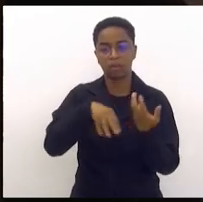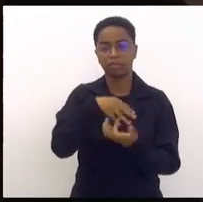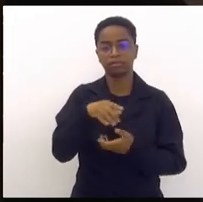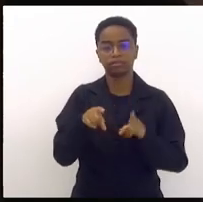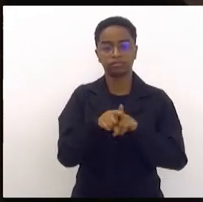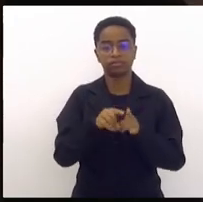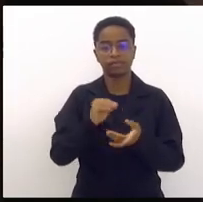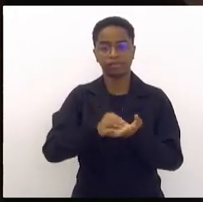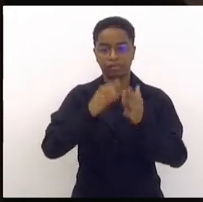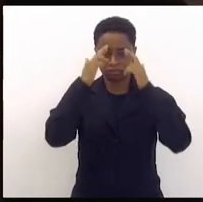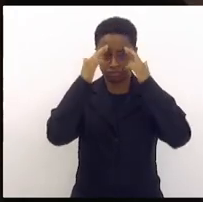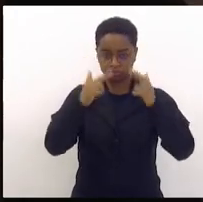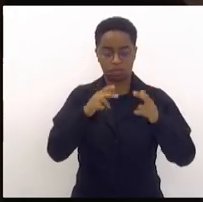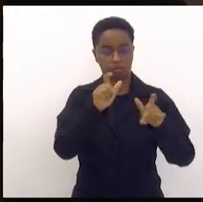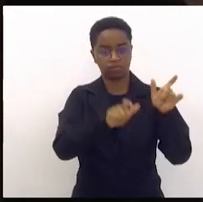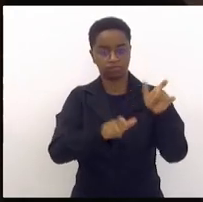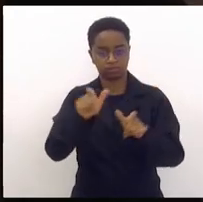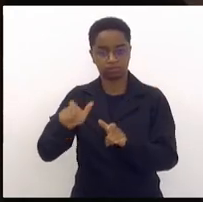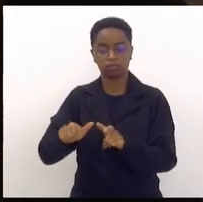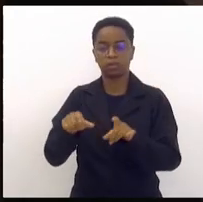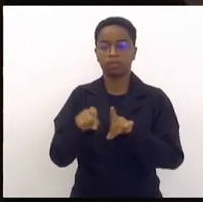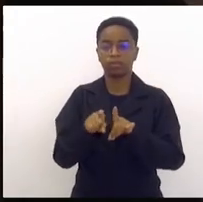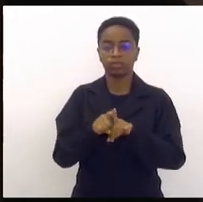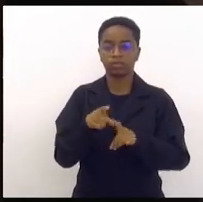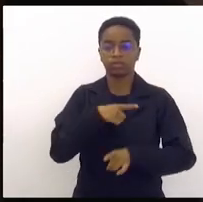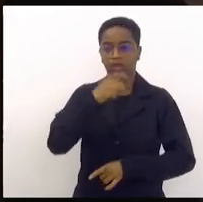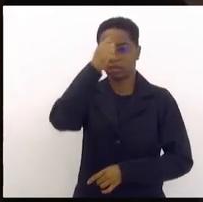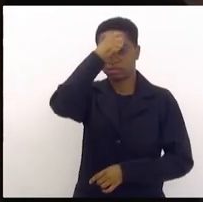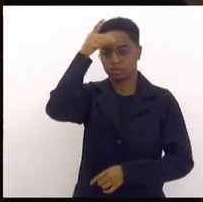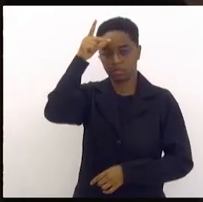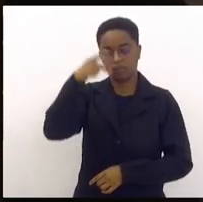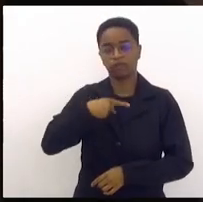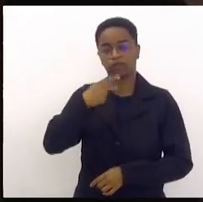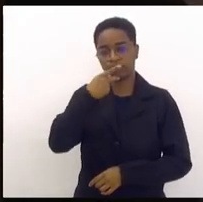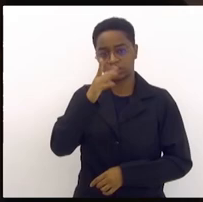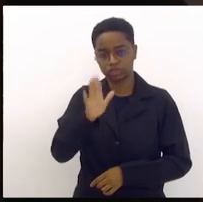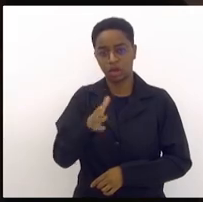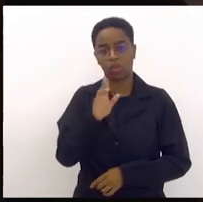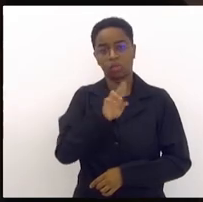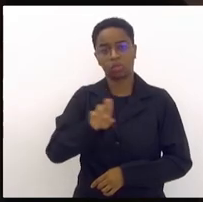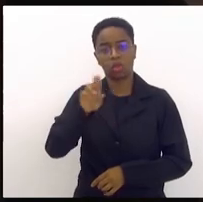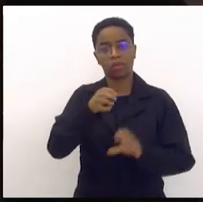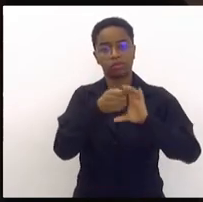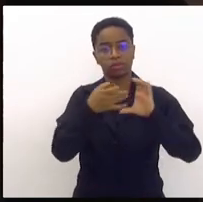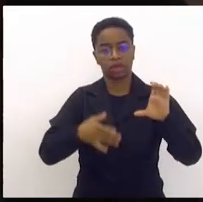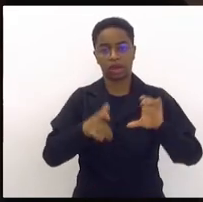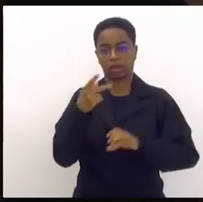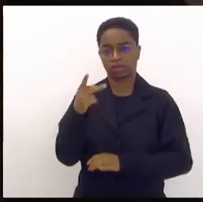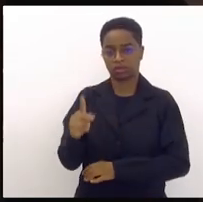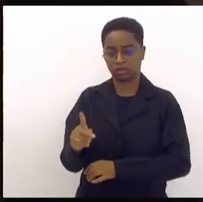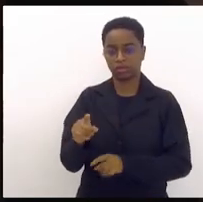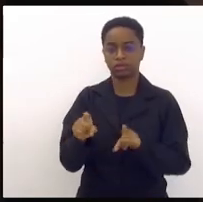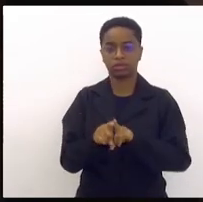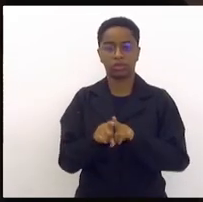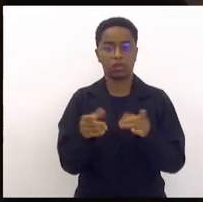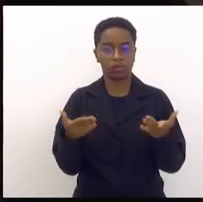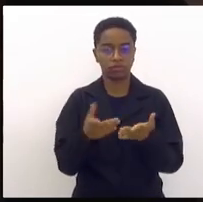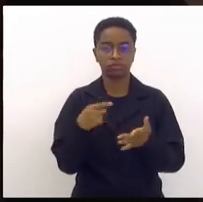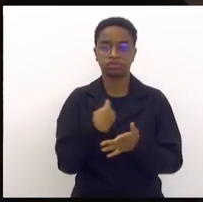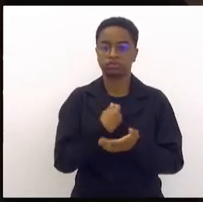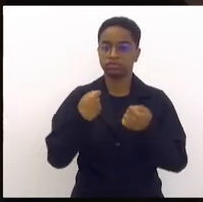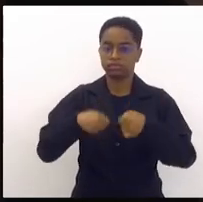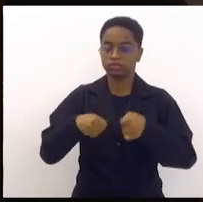profundo desrespeito ao cidadão. Tem esse prefeito que eu já nominei as suas características hoje, e a gente precisa, de